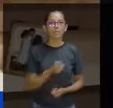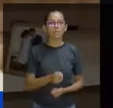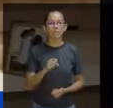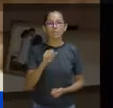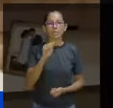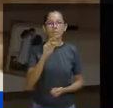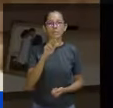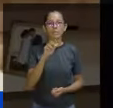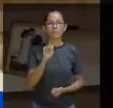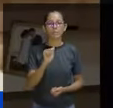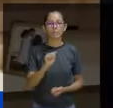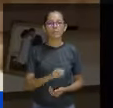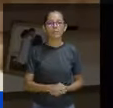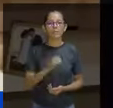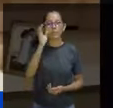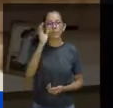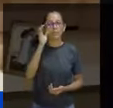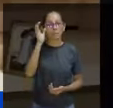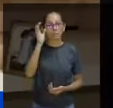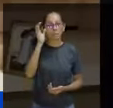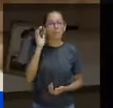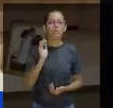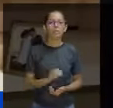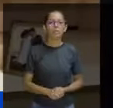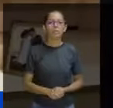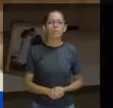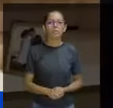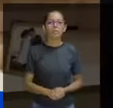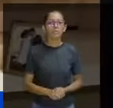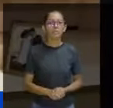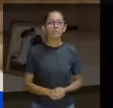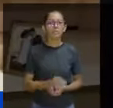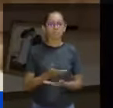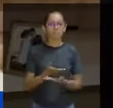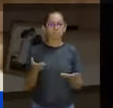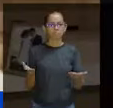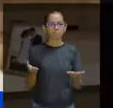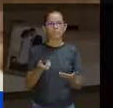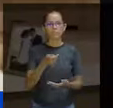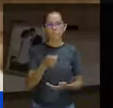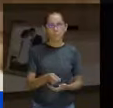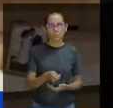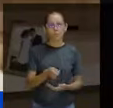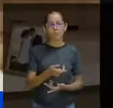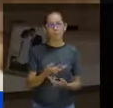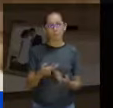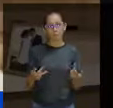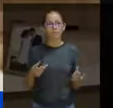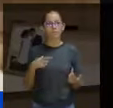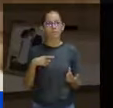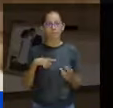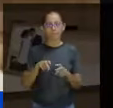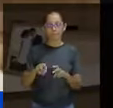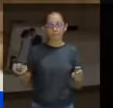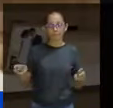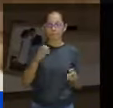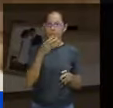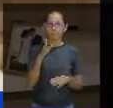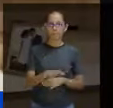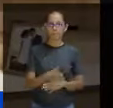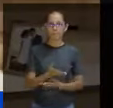de armação escura, tem barba escanoada, castanha escura, traja terno preto sobre camisa branca e